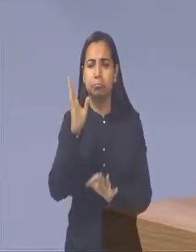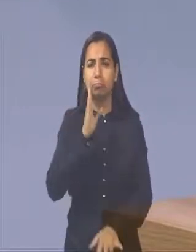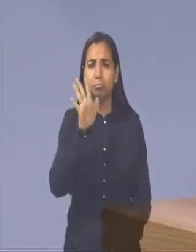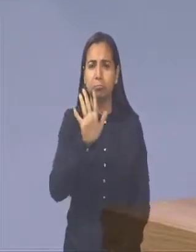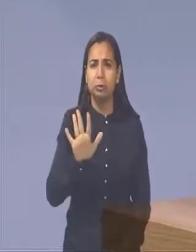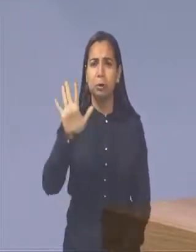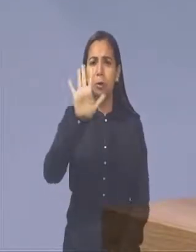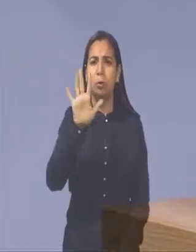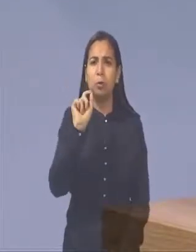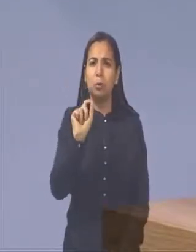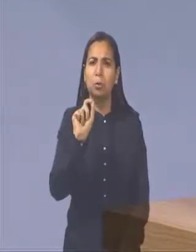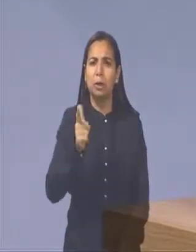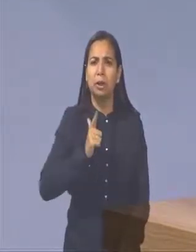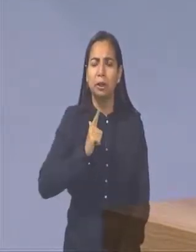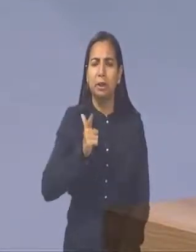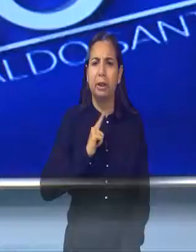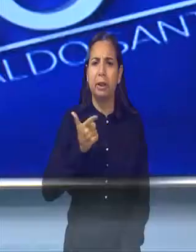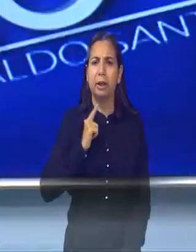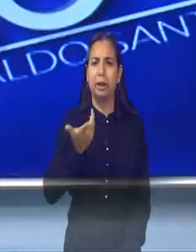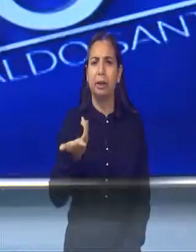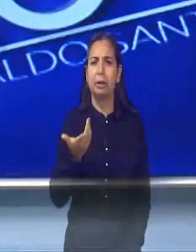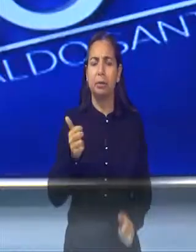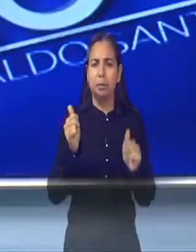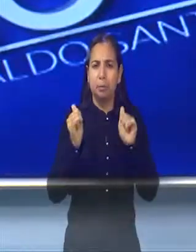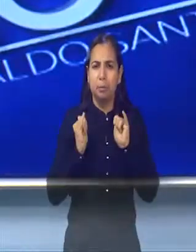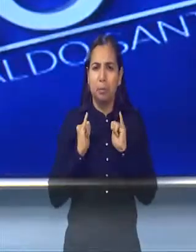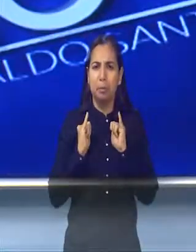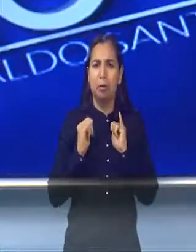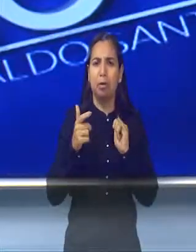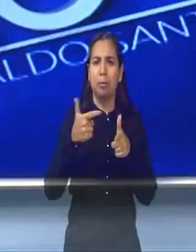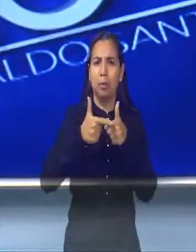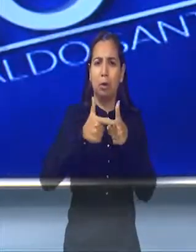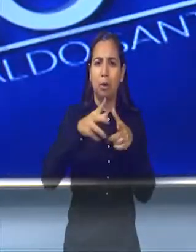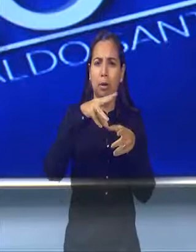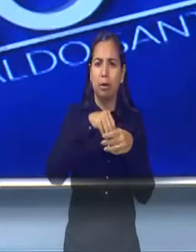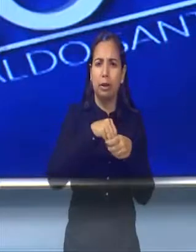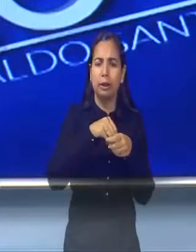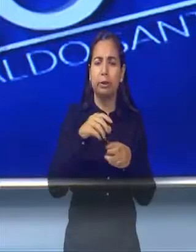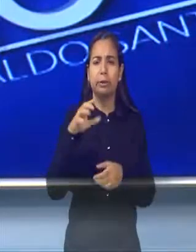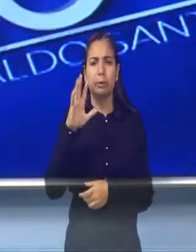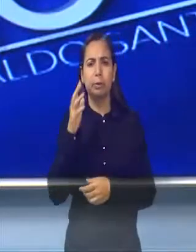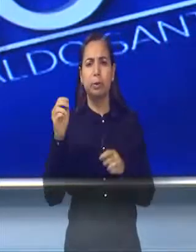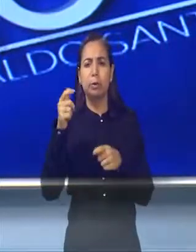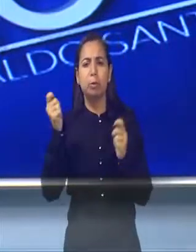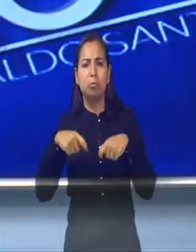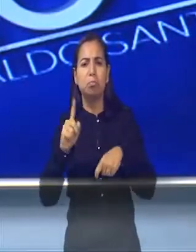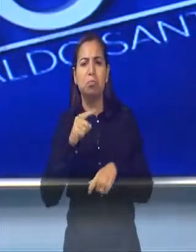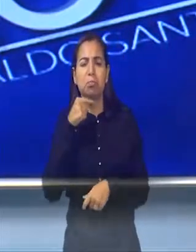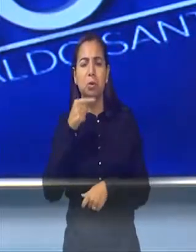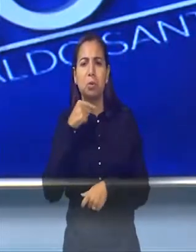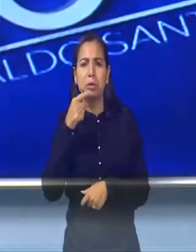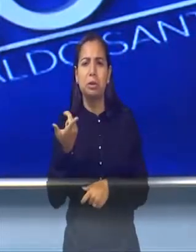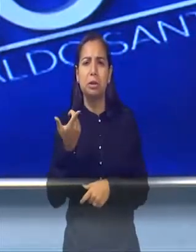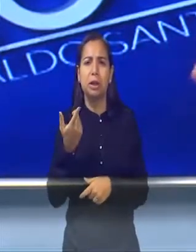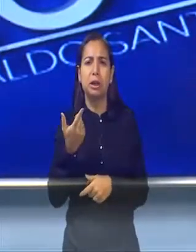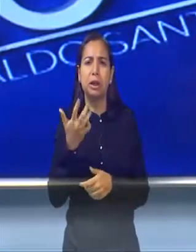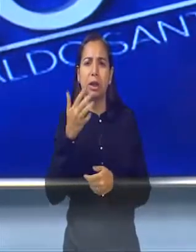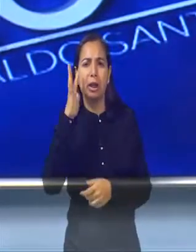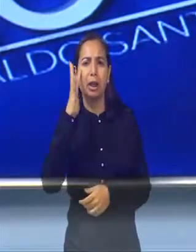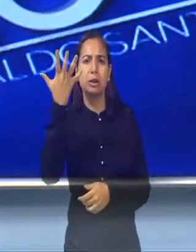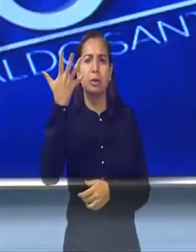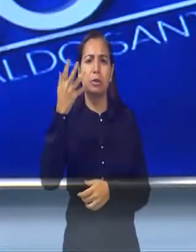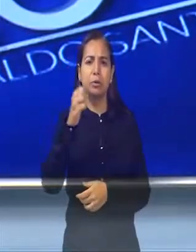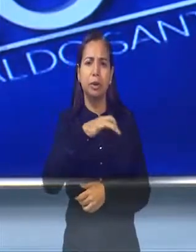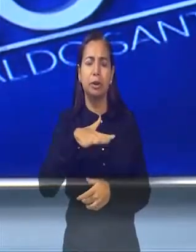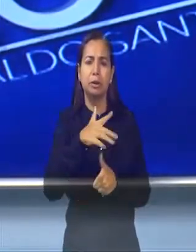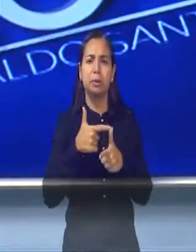problemas tão simples como uma previdência social e uma legislação trabalhista, e as opções que estão